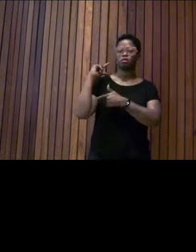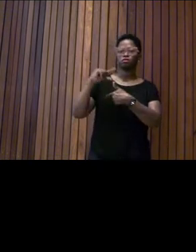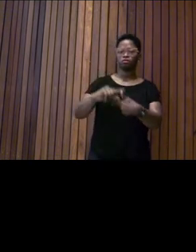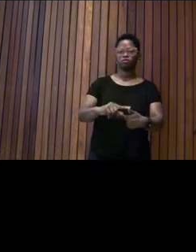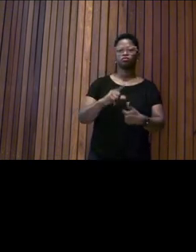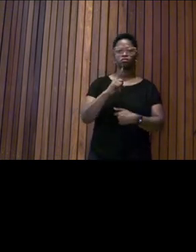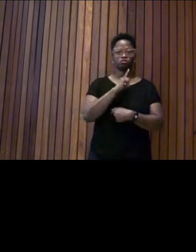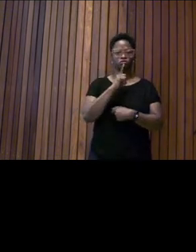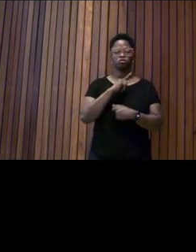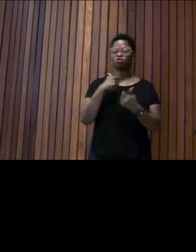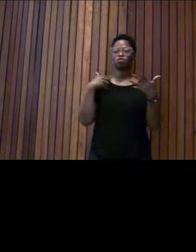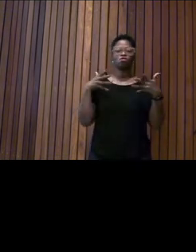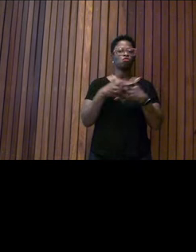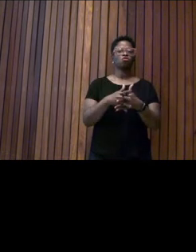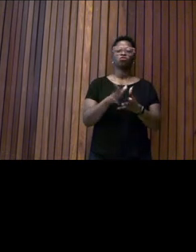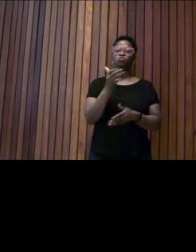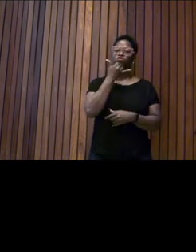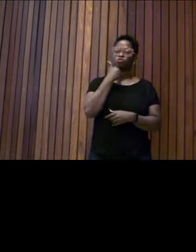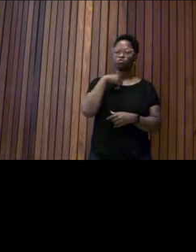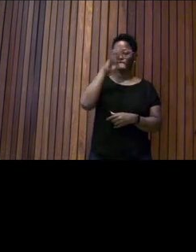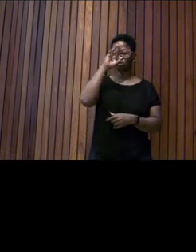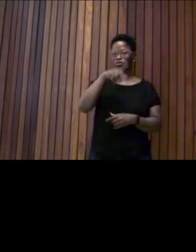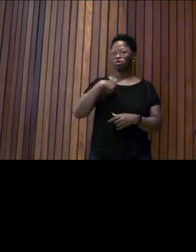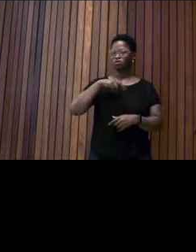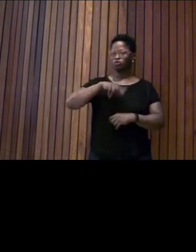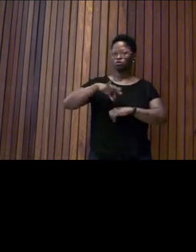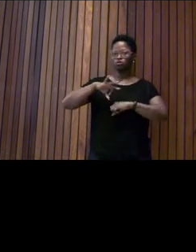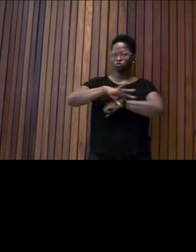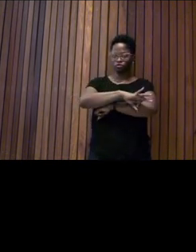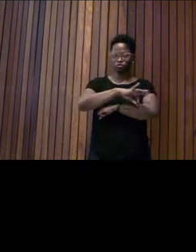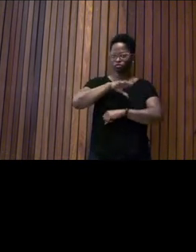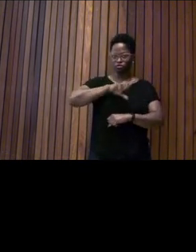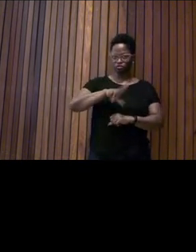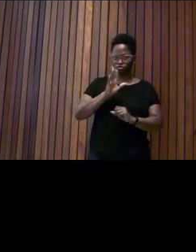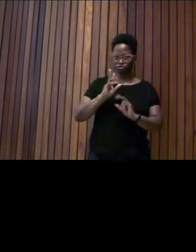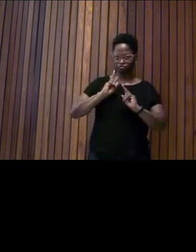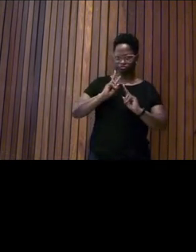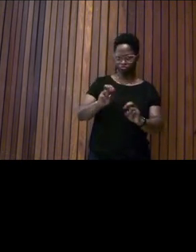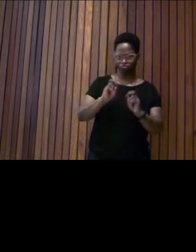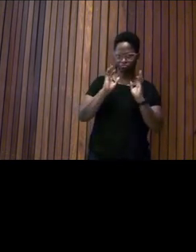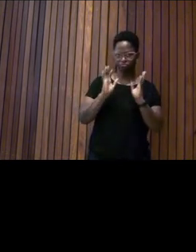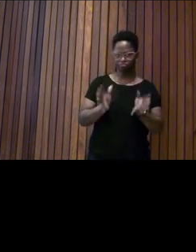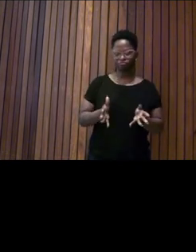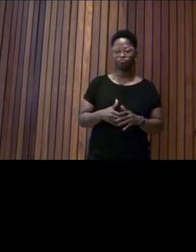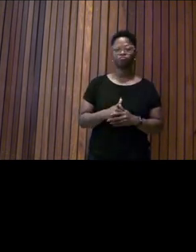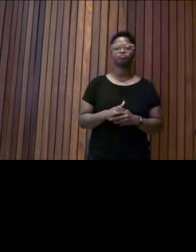Carpintaria tradicional. É. Eu sempre confundo carpintaria com marcenaria. Eu não sou arquiteto, já perceberam isso.